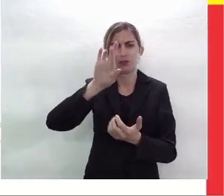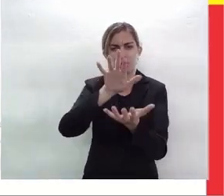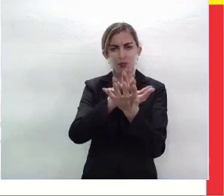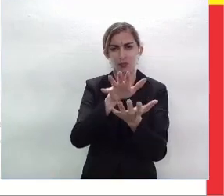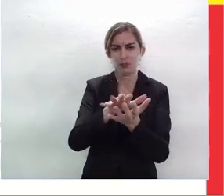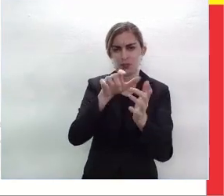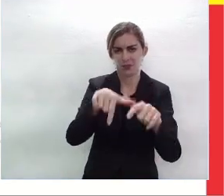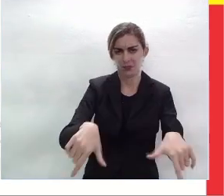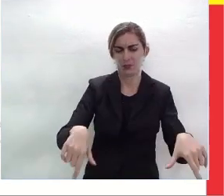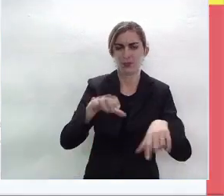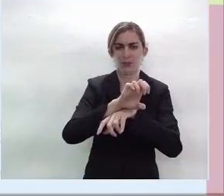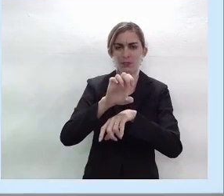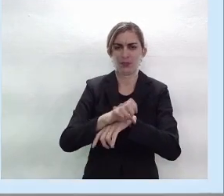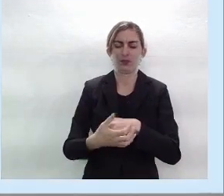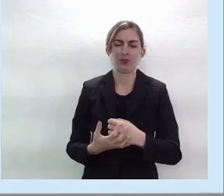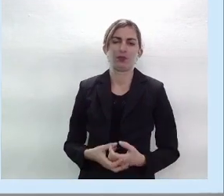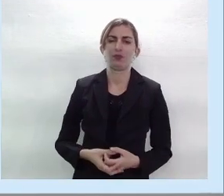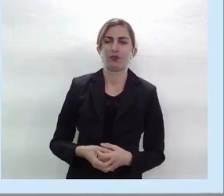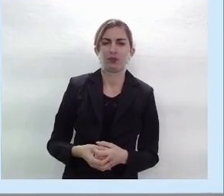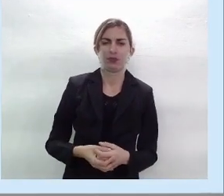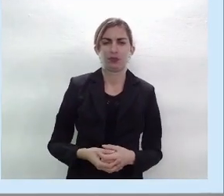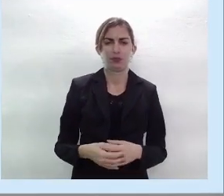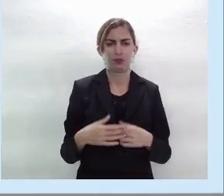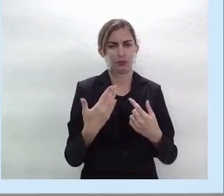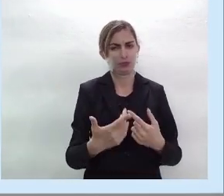de Recife e capoeira de Pernambuco.